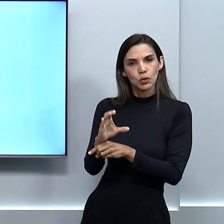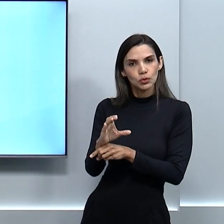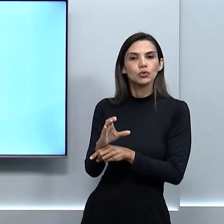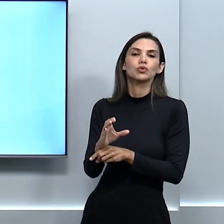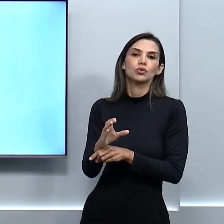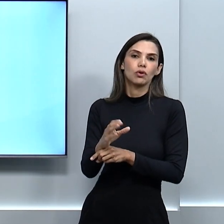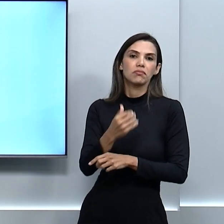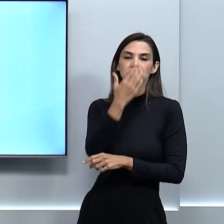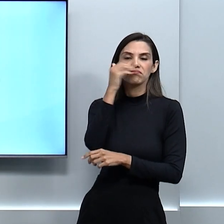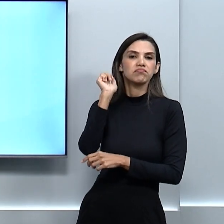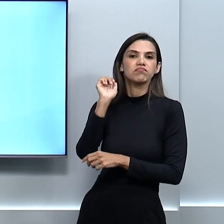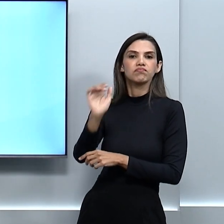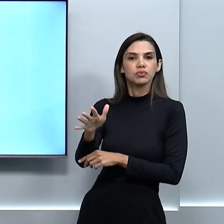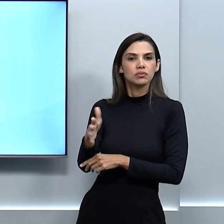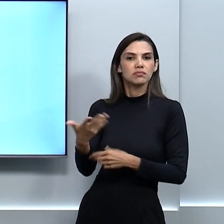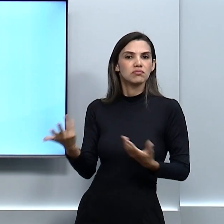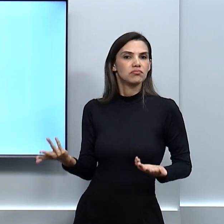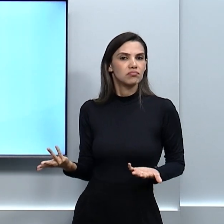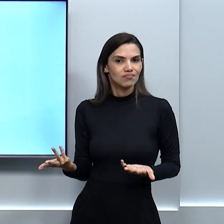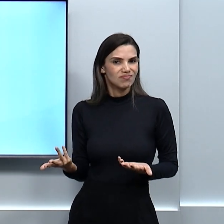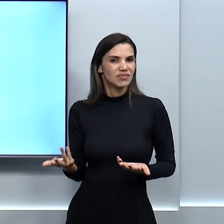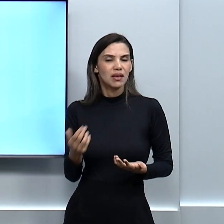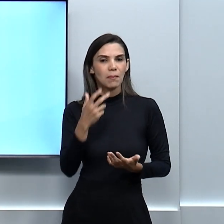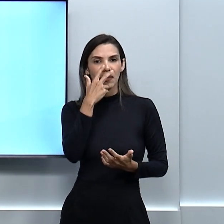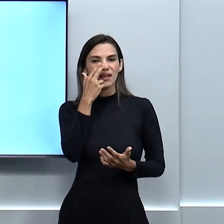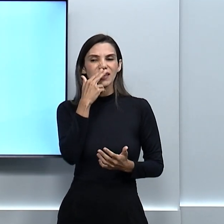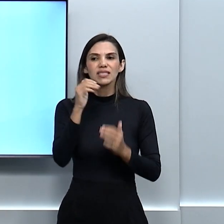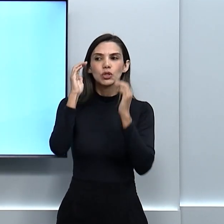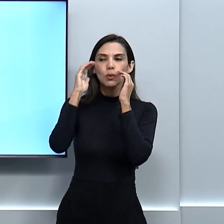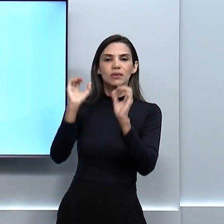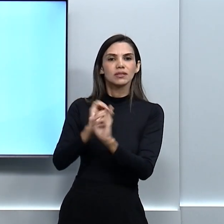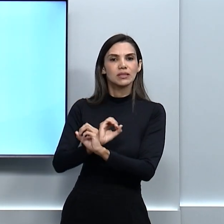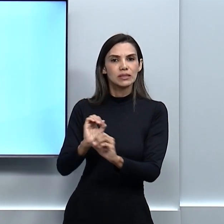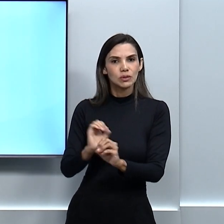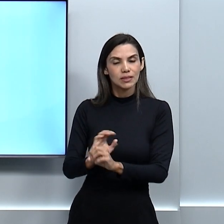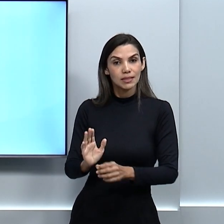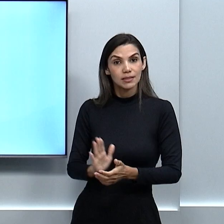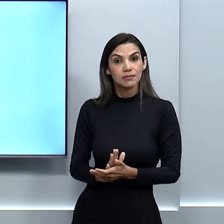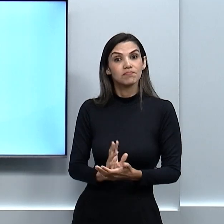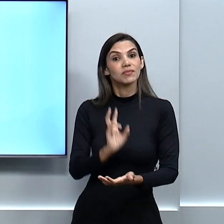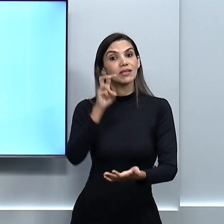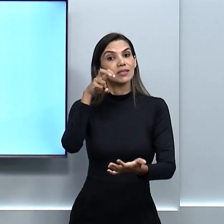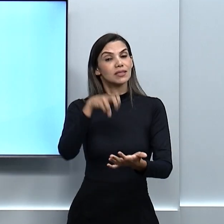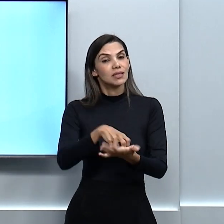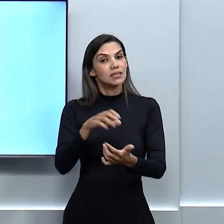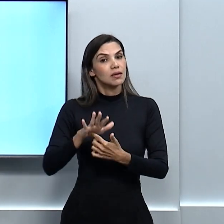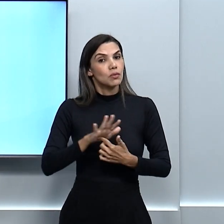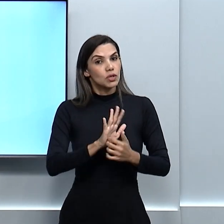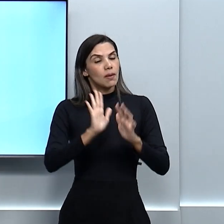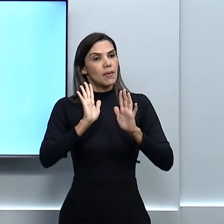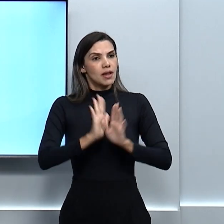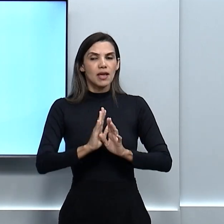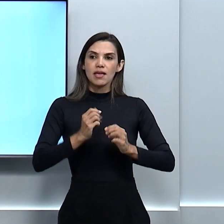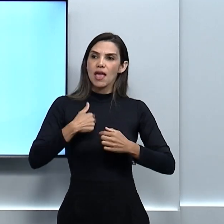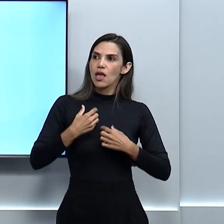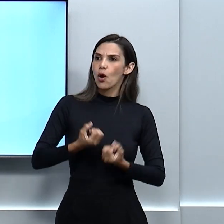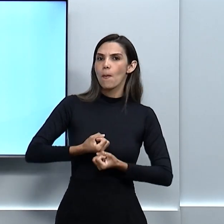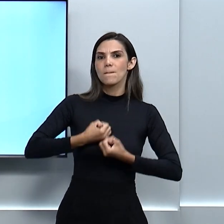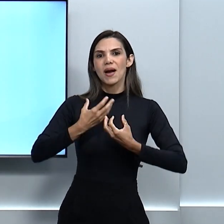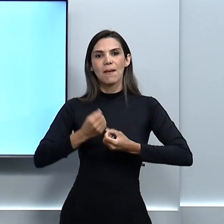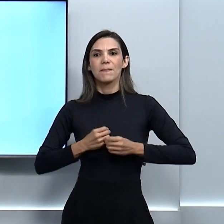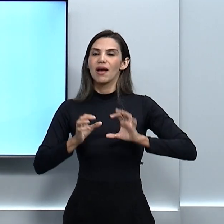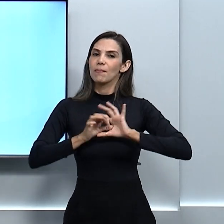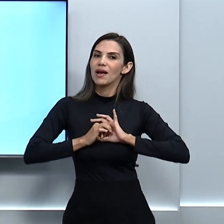a Justiça entendeu como tentativa de violar a decisão. A sentença destaca que a liberdade de expressão não